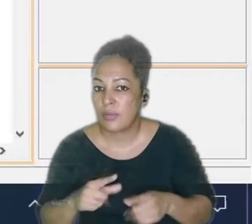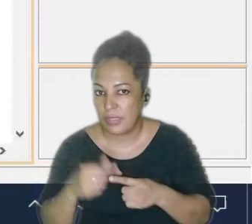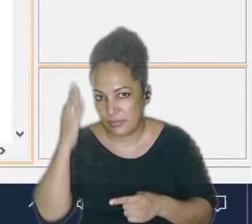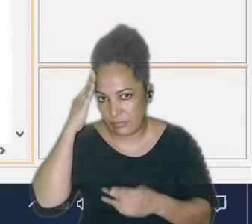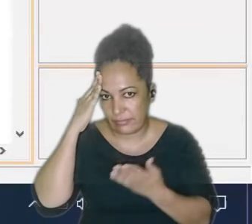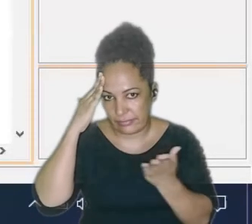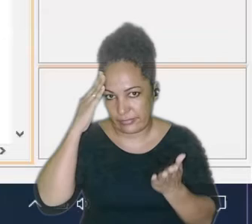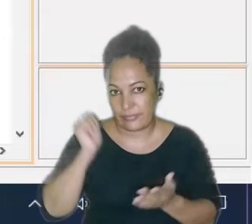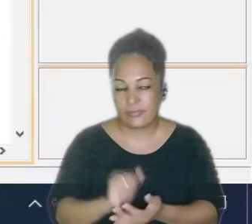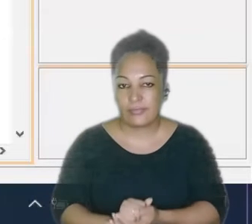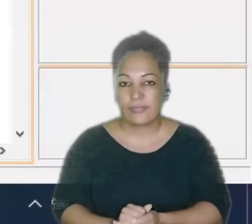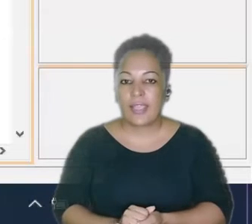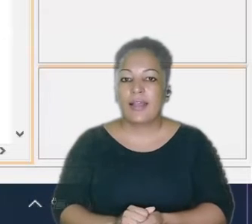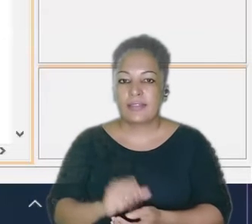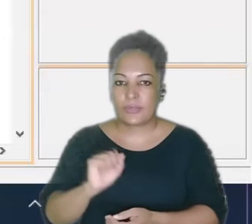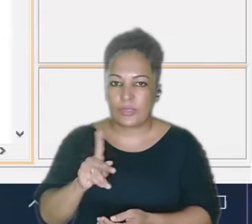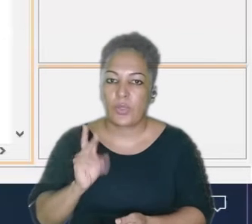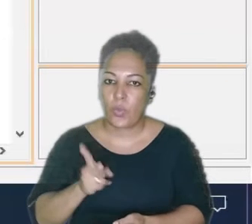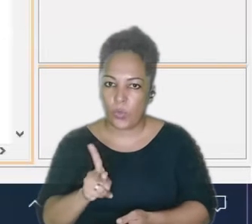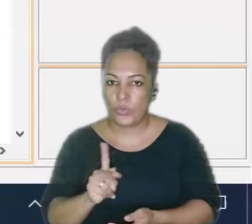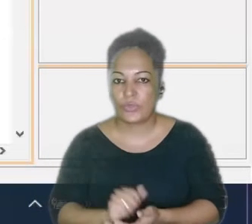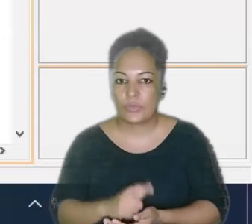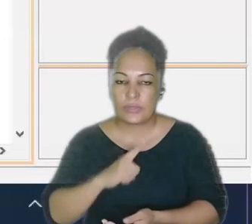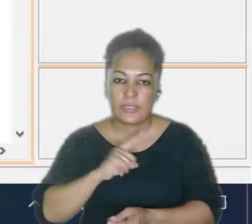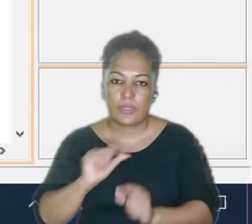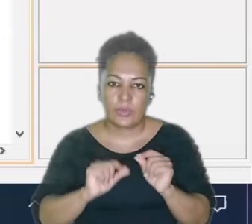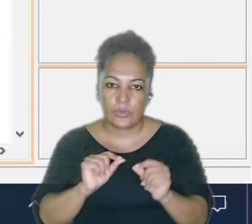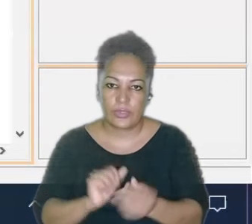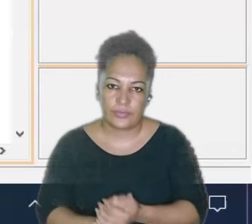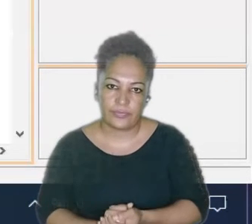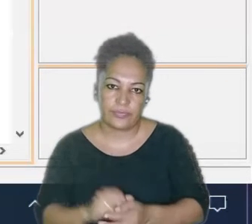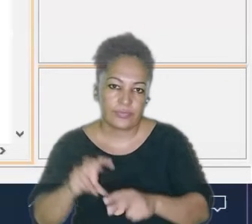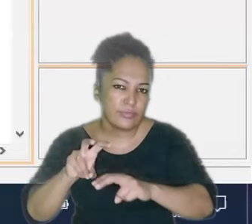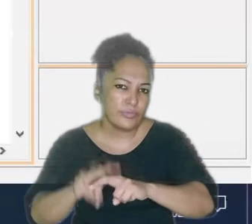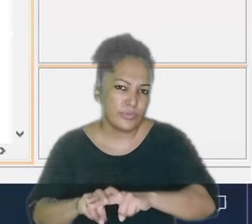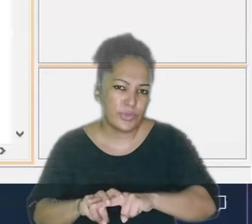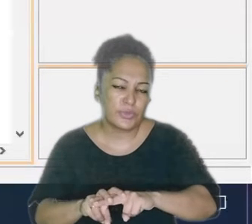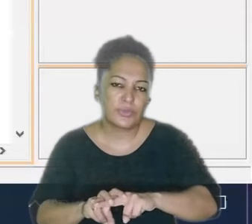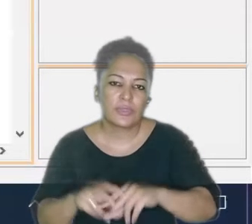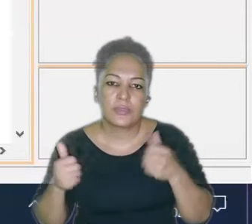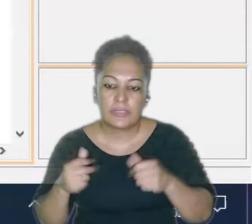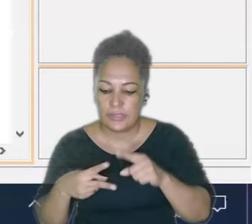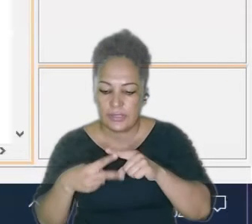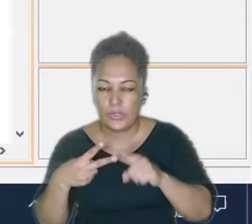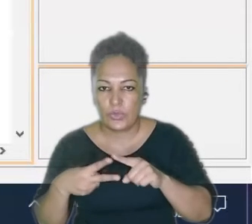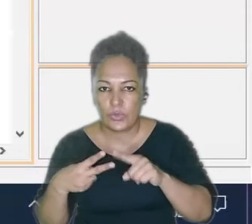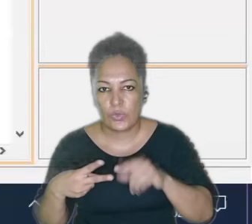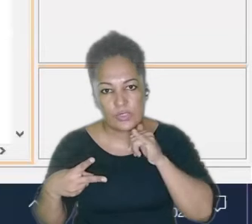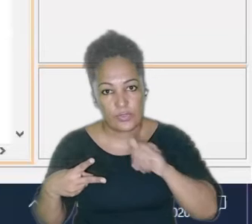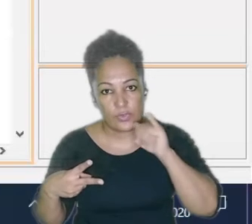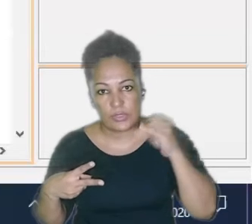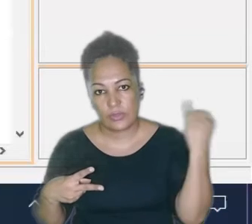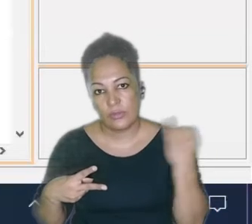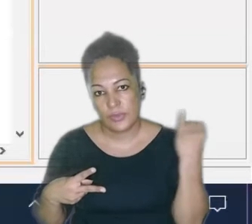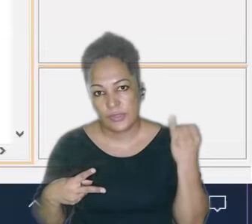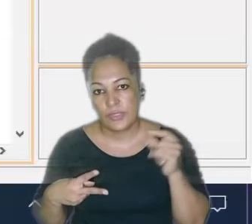mas saibam disso. Tá, vamos lá, continuando aqui, então temos aqui A poltrona. A poltrona tem que ter duas informações